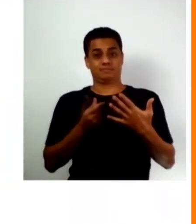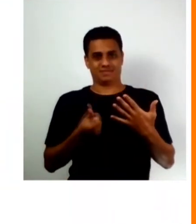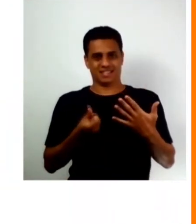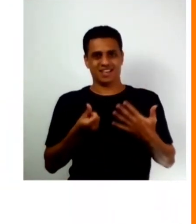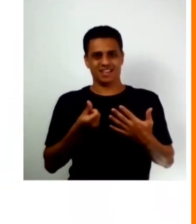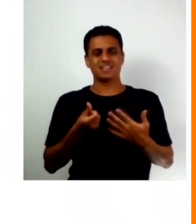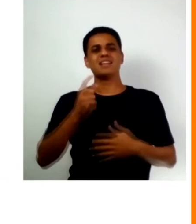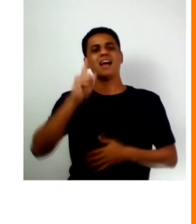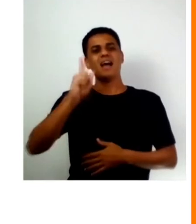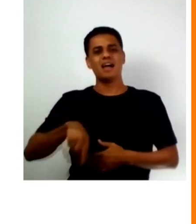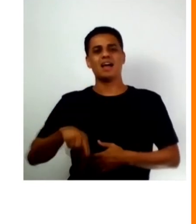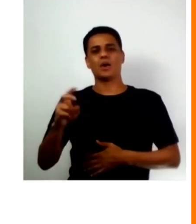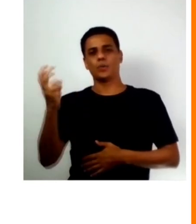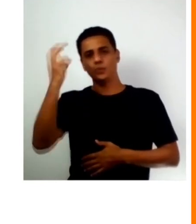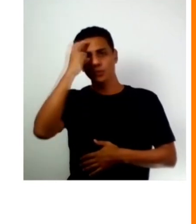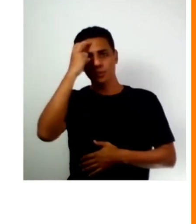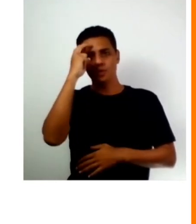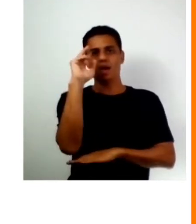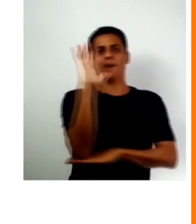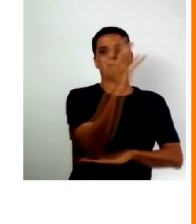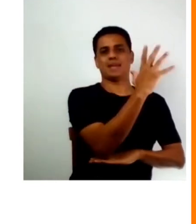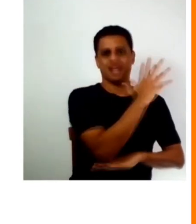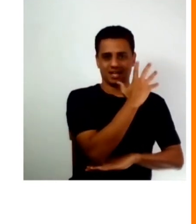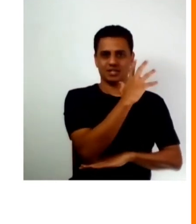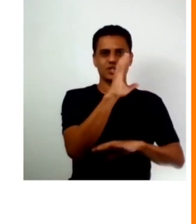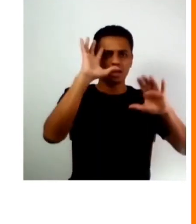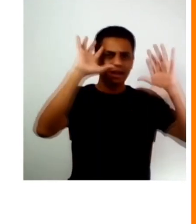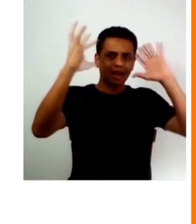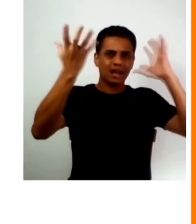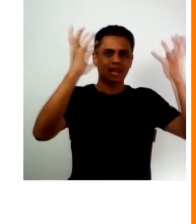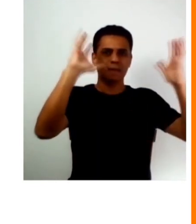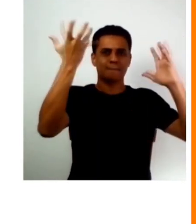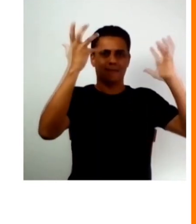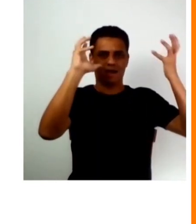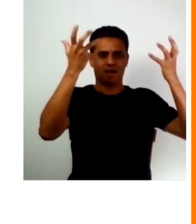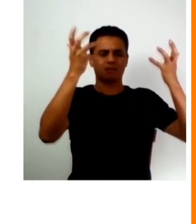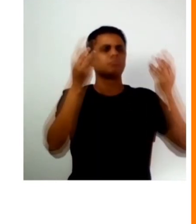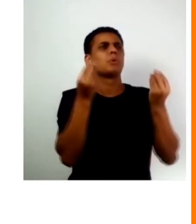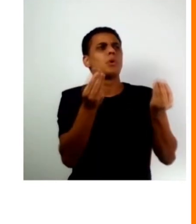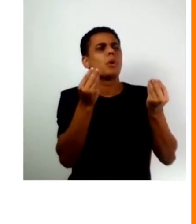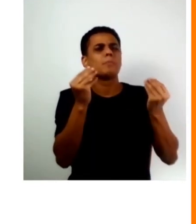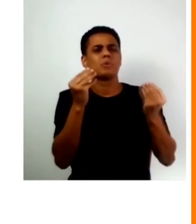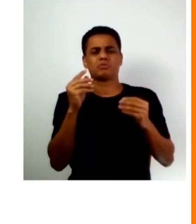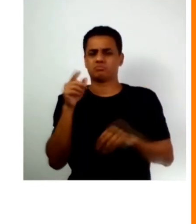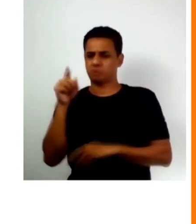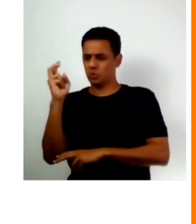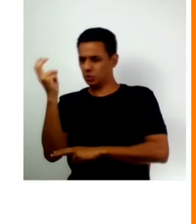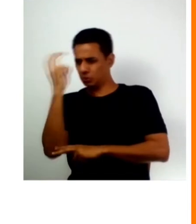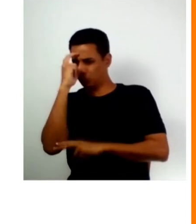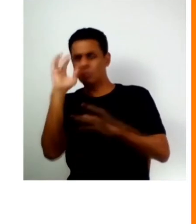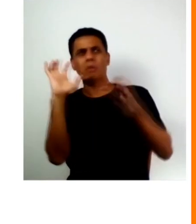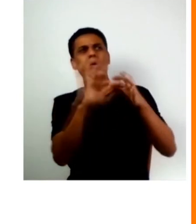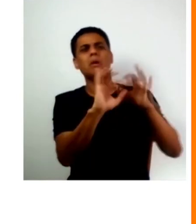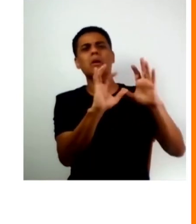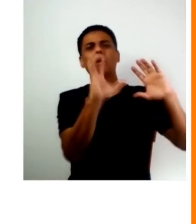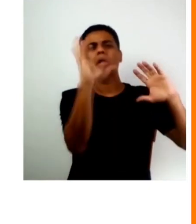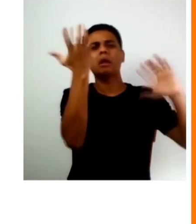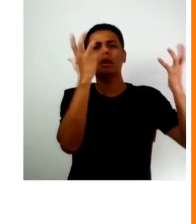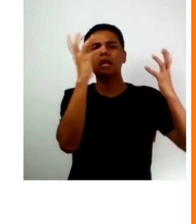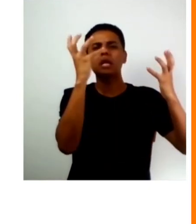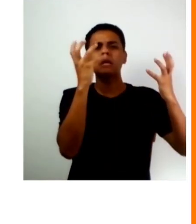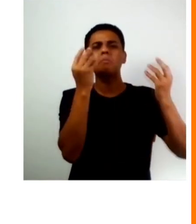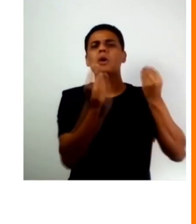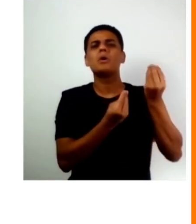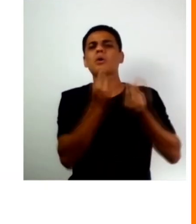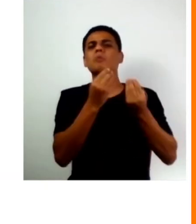Cultura e cambio climático. É a dizer, que aporta a cultura á esta emergencia climática que estamos facendo? Que pode contribuir? Como se